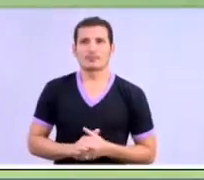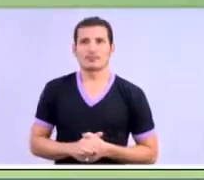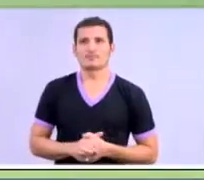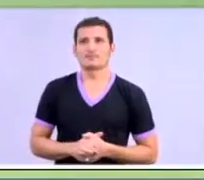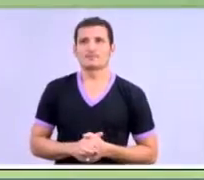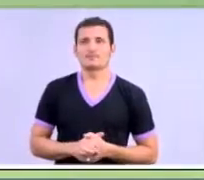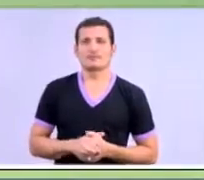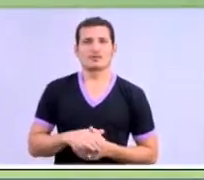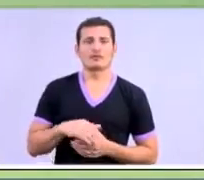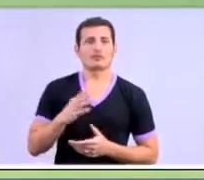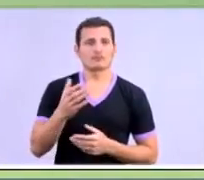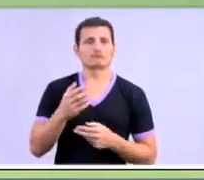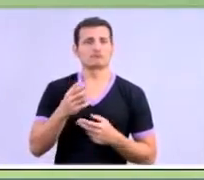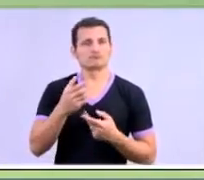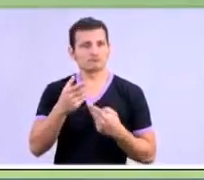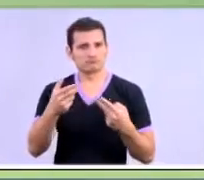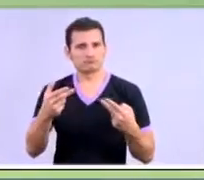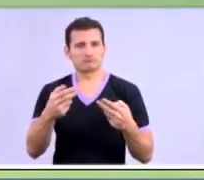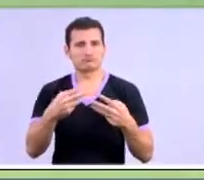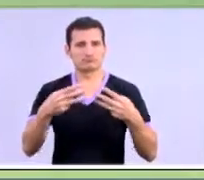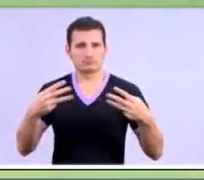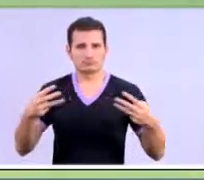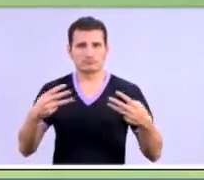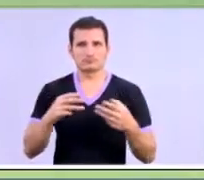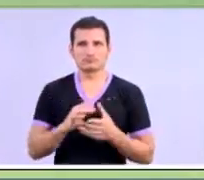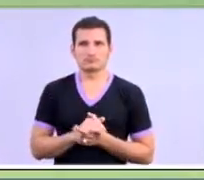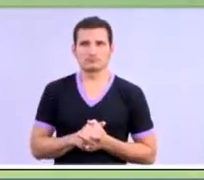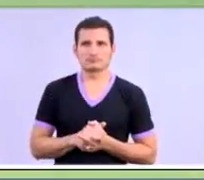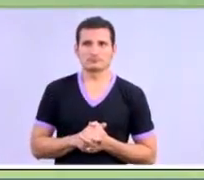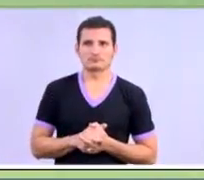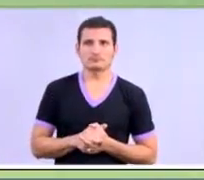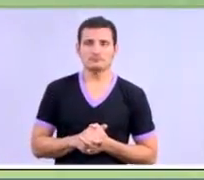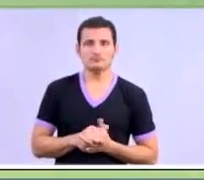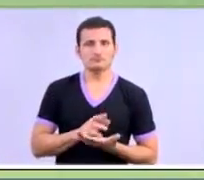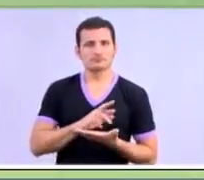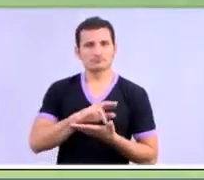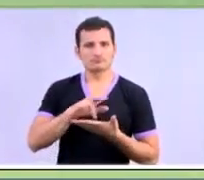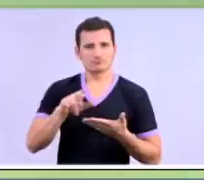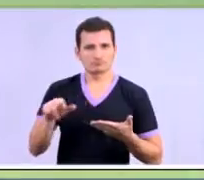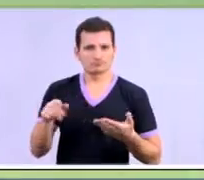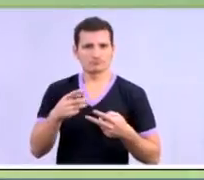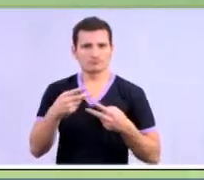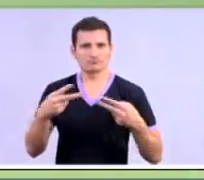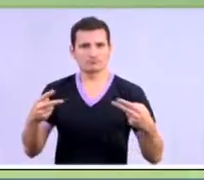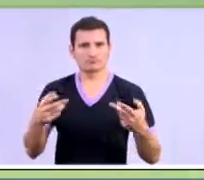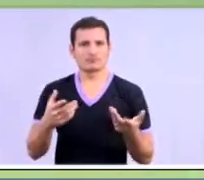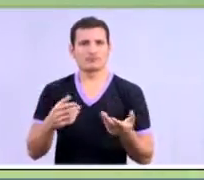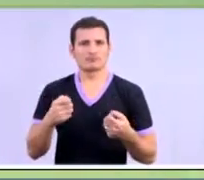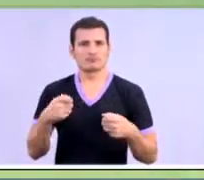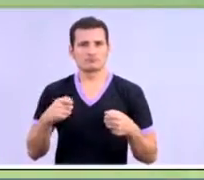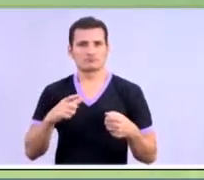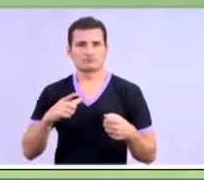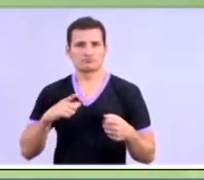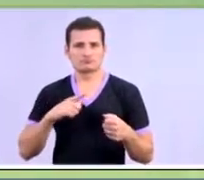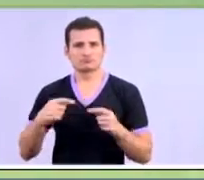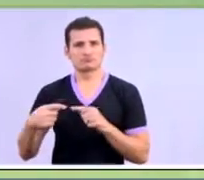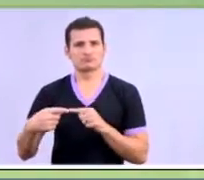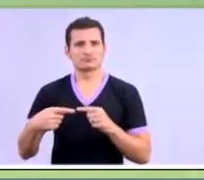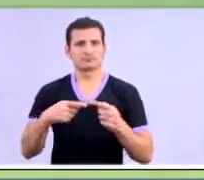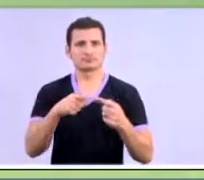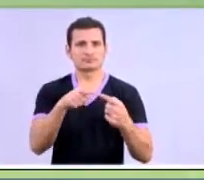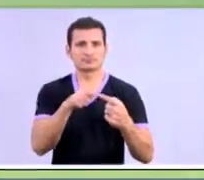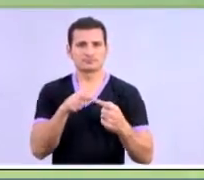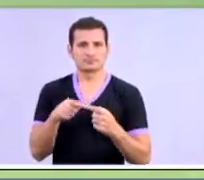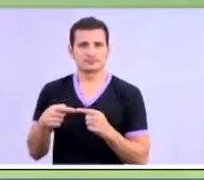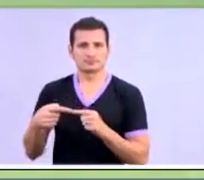os componentes de redes. Muitos equipamentos precisam estar interligados para que os usuários das redes usufruam